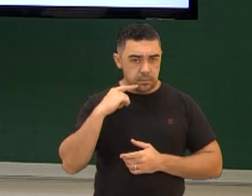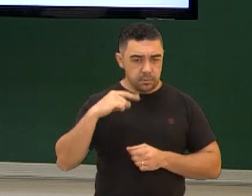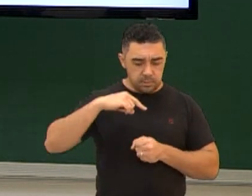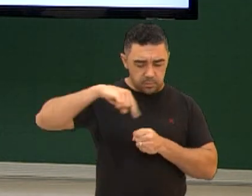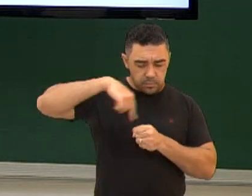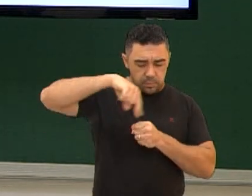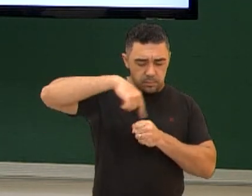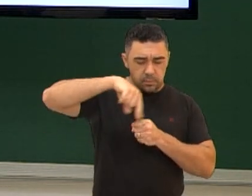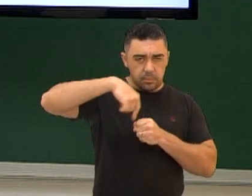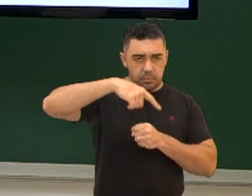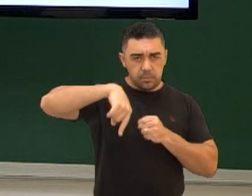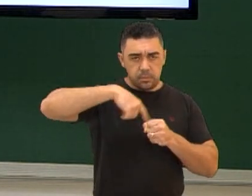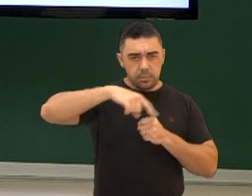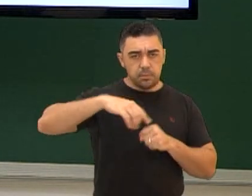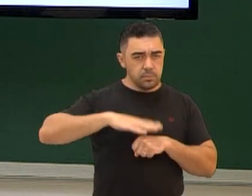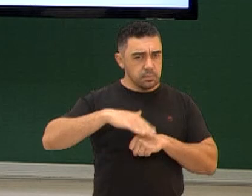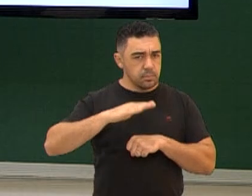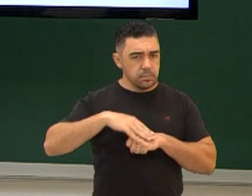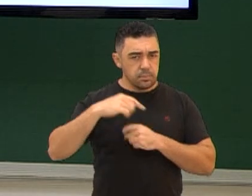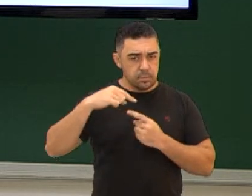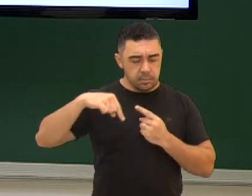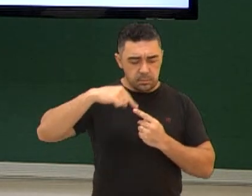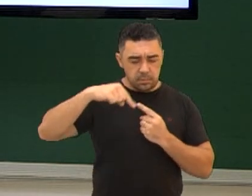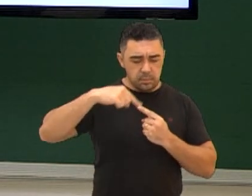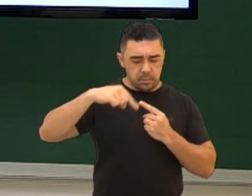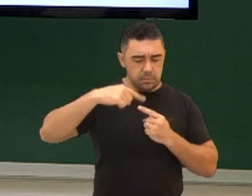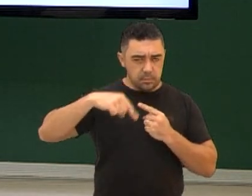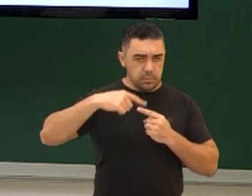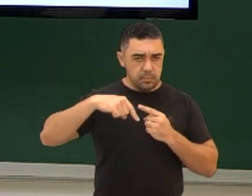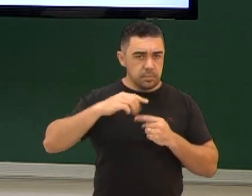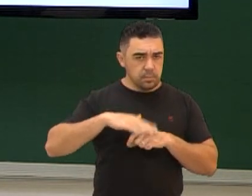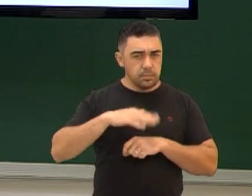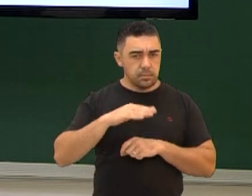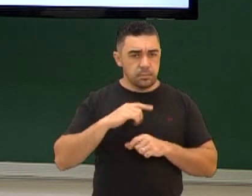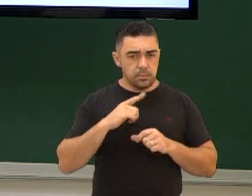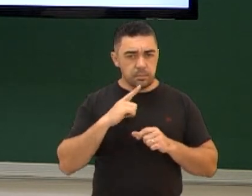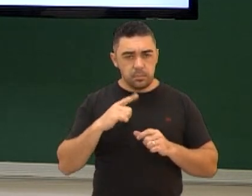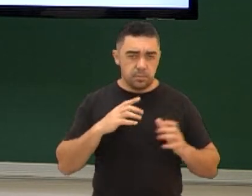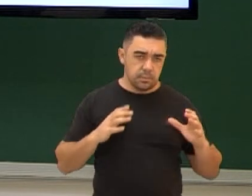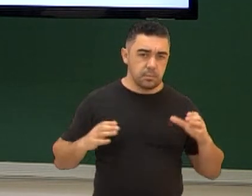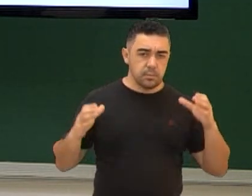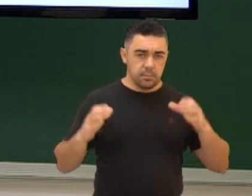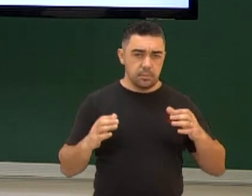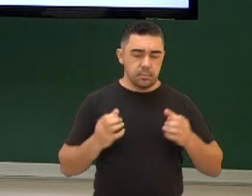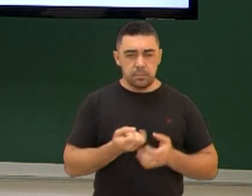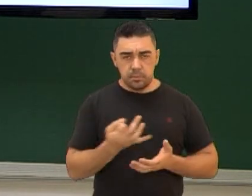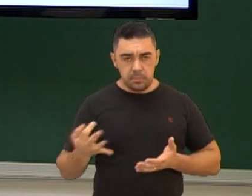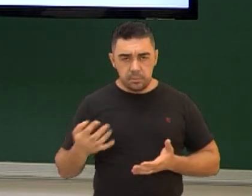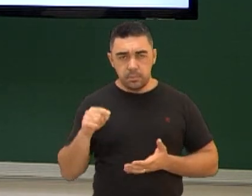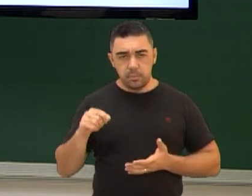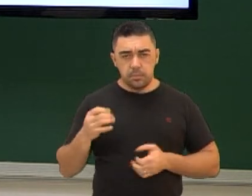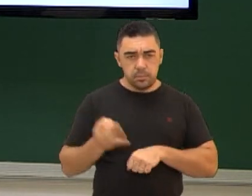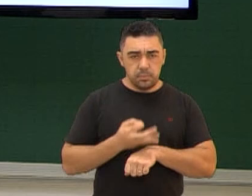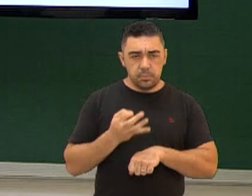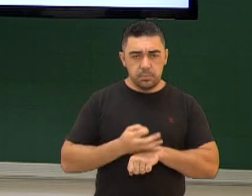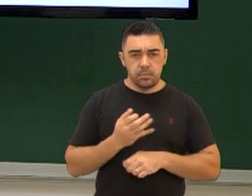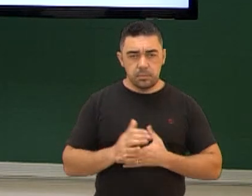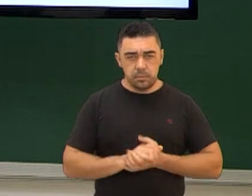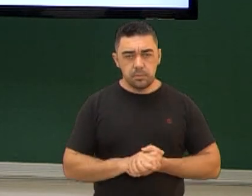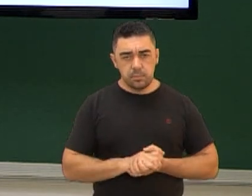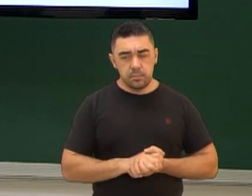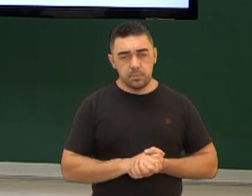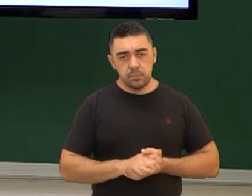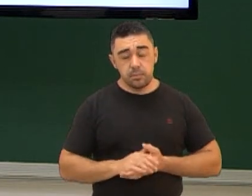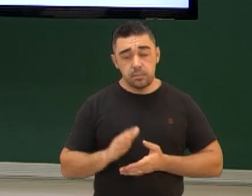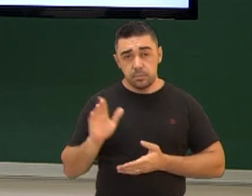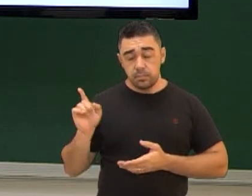aquele enrolamento. Quanto mais voltas tiver, maior vai ser a área, né, desse capacitor. Ok? Então, um capacitor